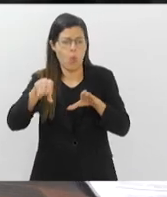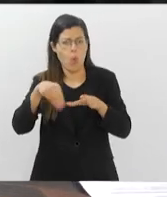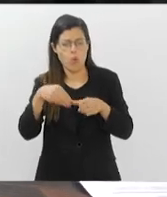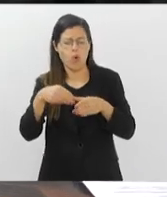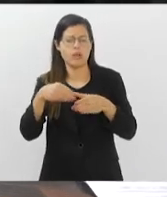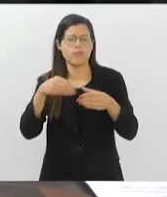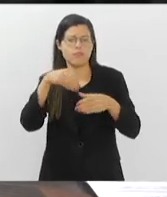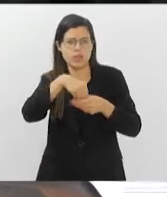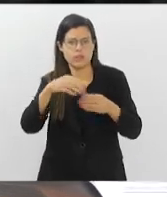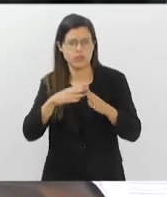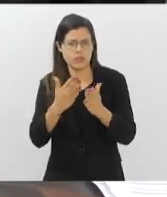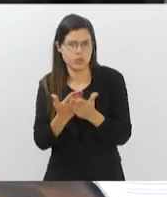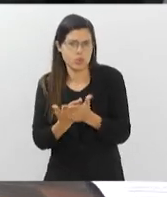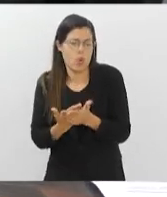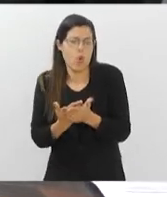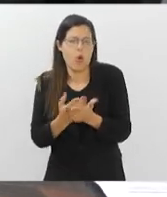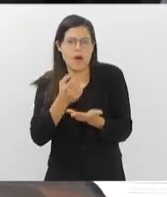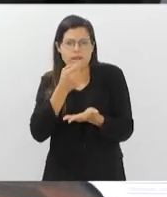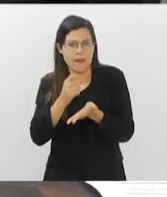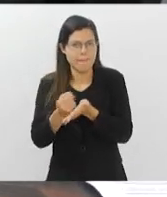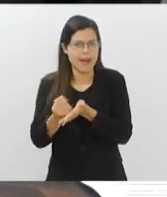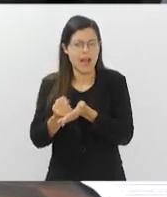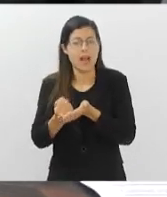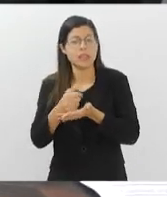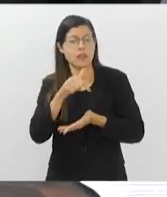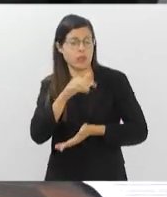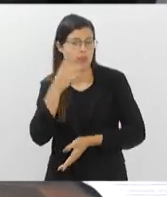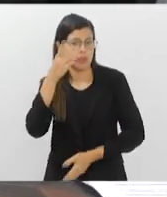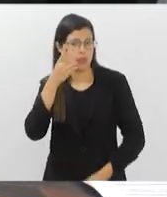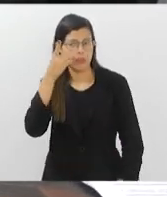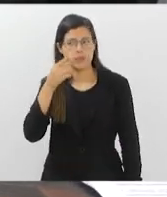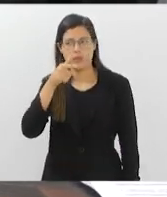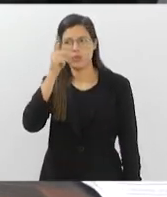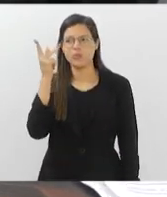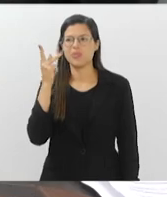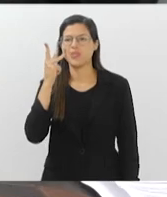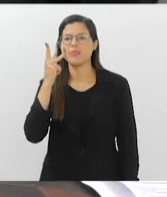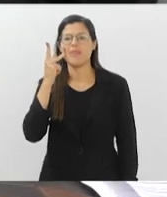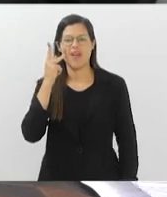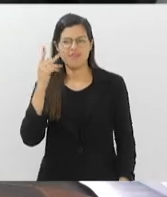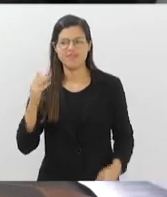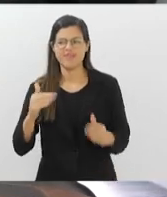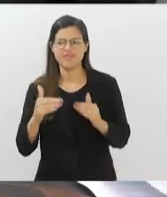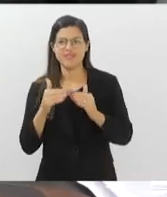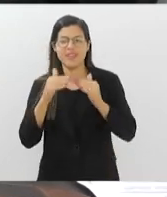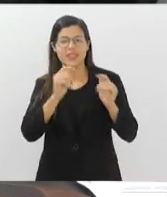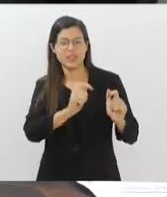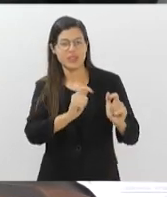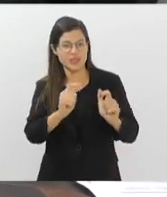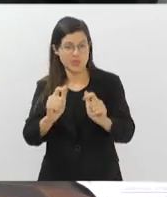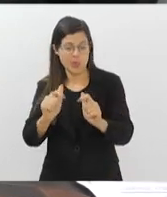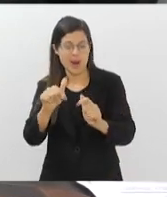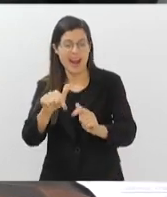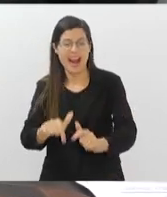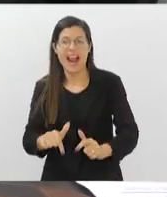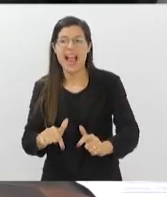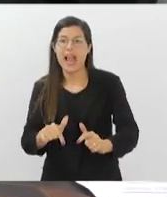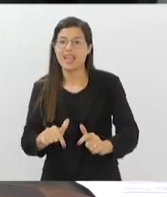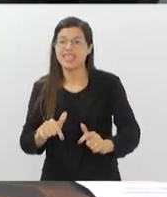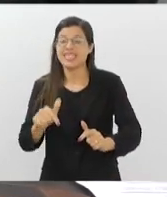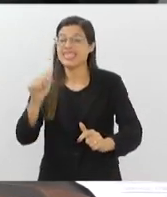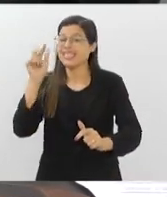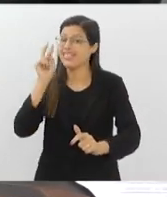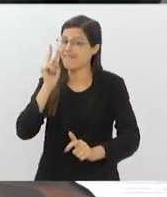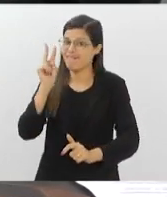claro, o deputado Luiz Paulo tem razão. Nesse espaço específico, se vê fisicamente e se